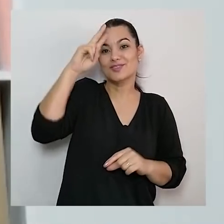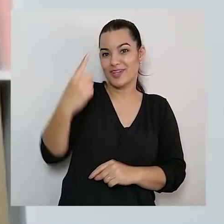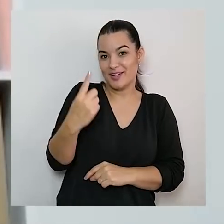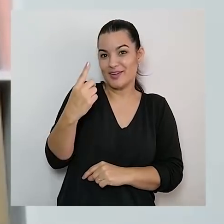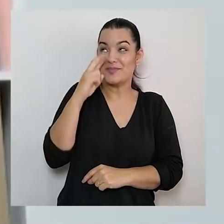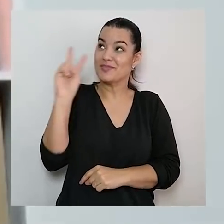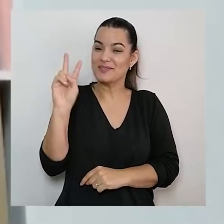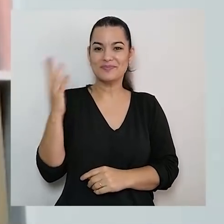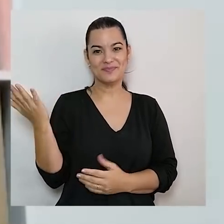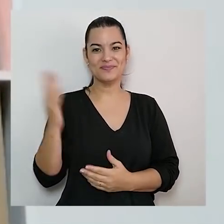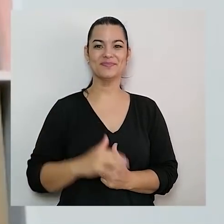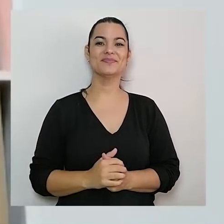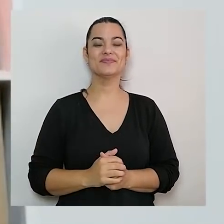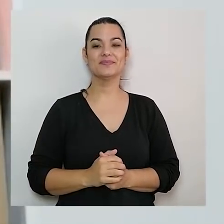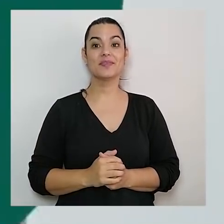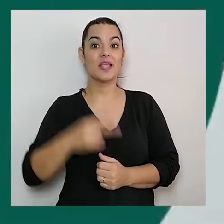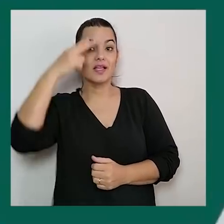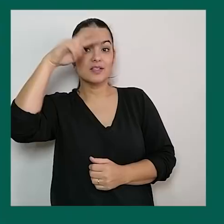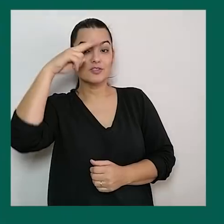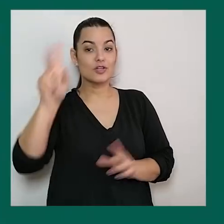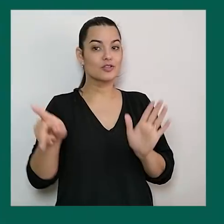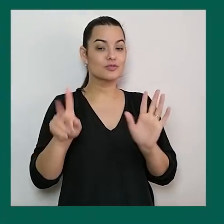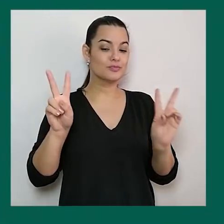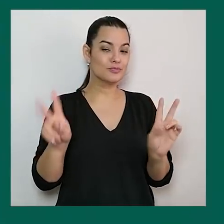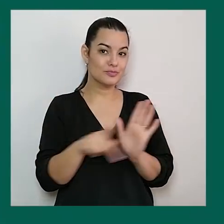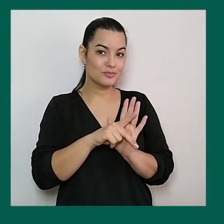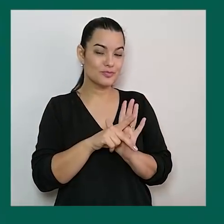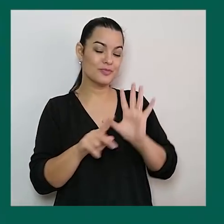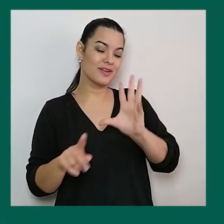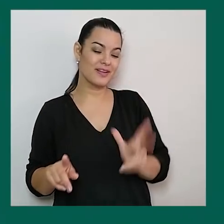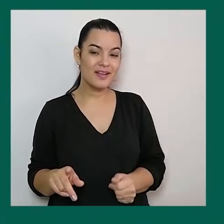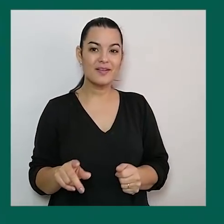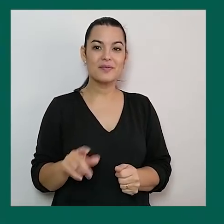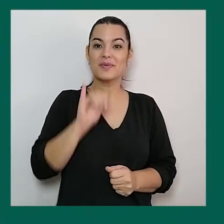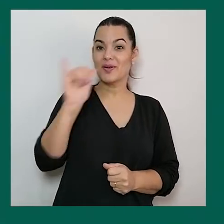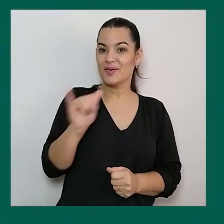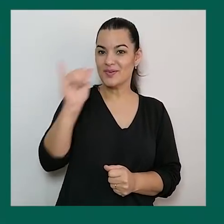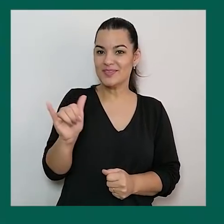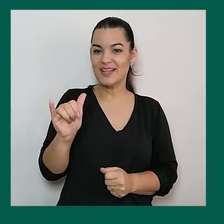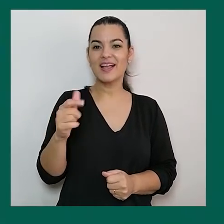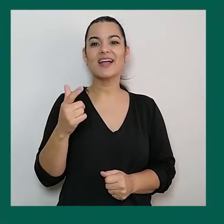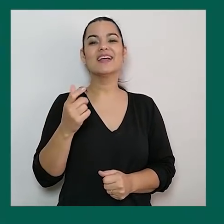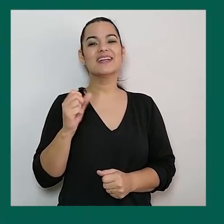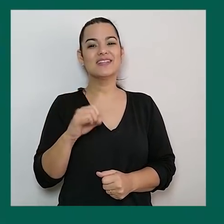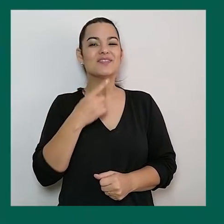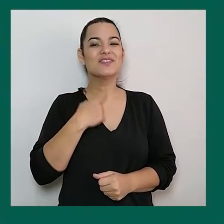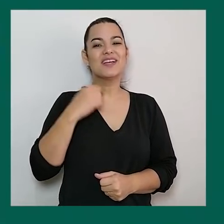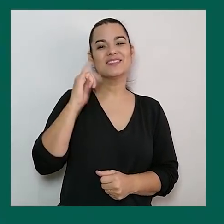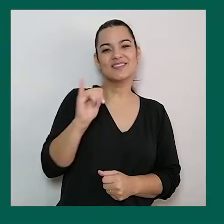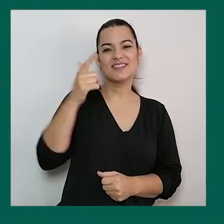uma história. Põe na tela. Histórias africanas para contar e recontar, de Rogério